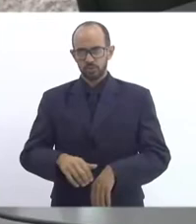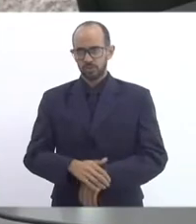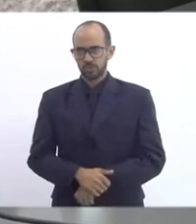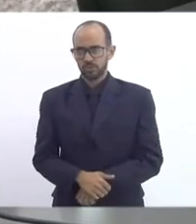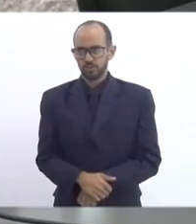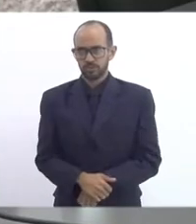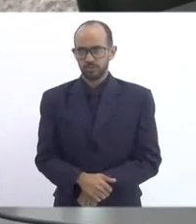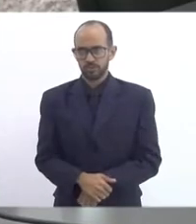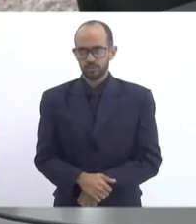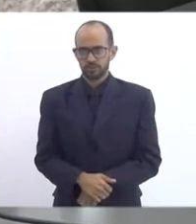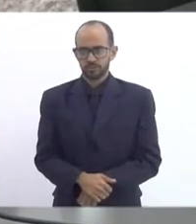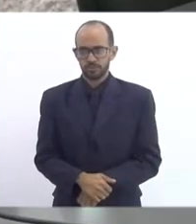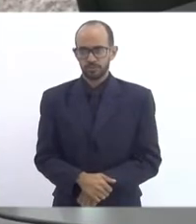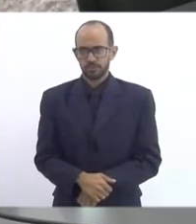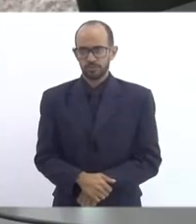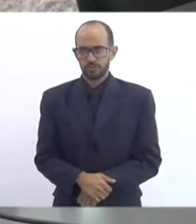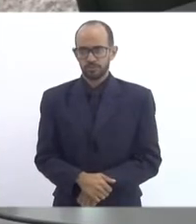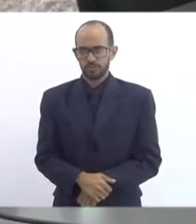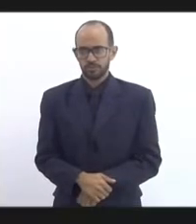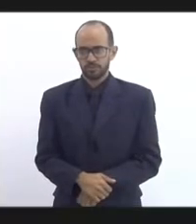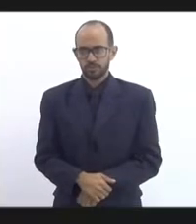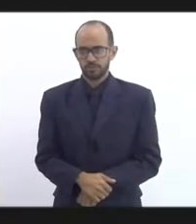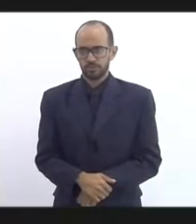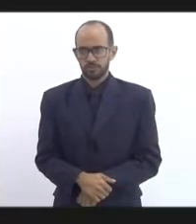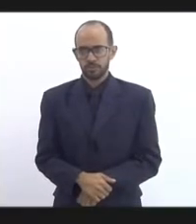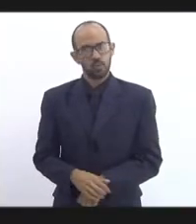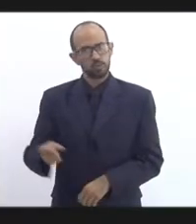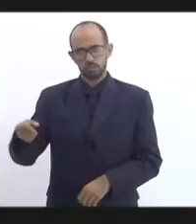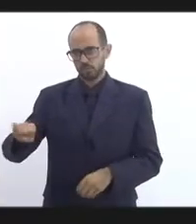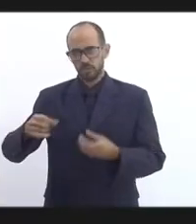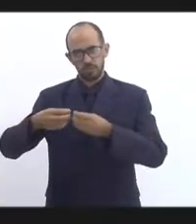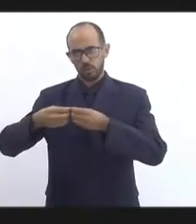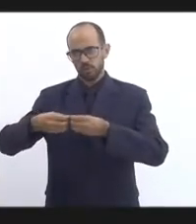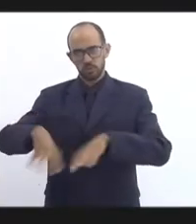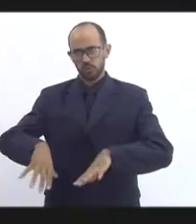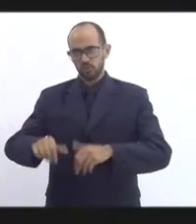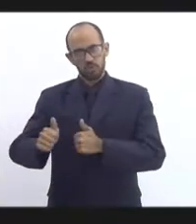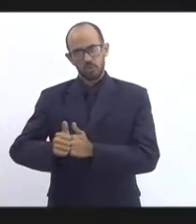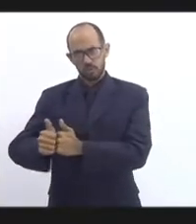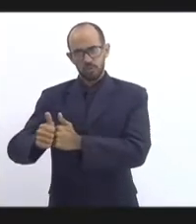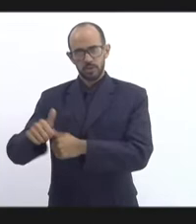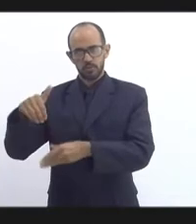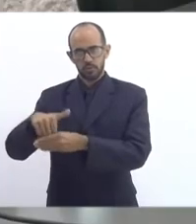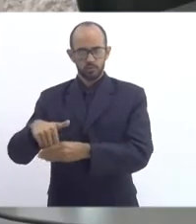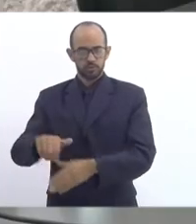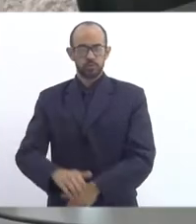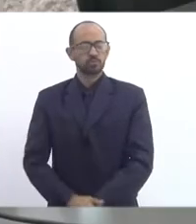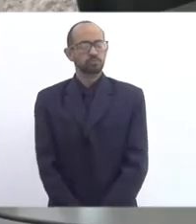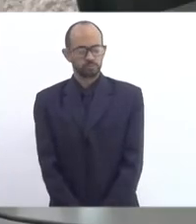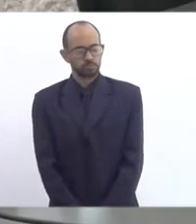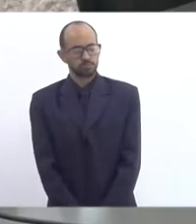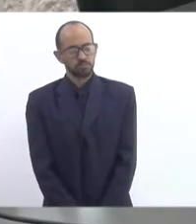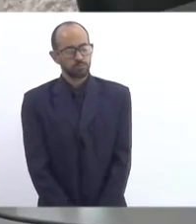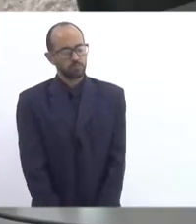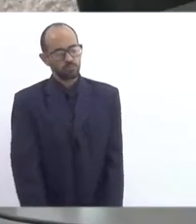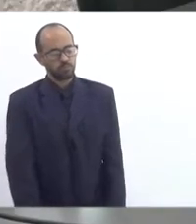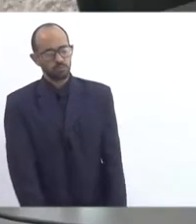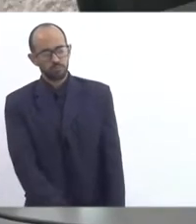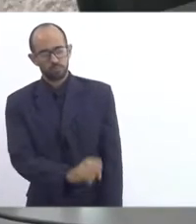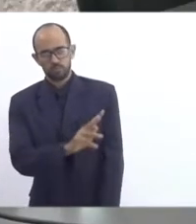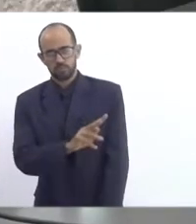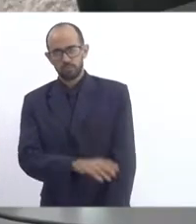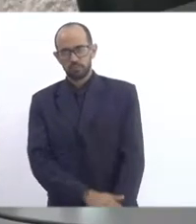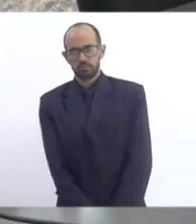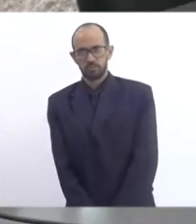pela prejudicabilidade. Você quer pedir o voto? Ah, bom, se é pela prejudicabilidade, eu vou acompanhar o voto. Tá, beleza. Okay. O Valdec mesmo,